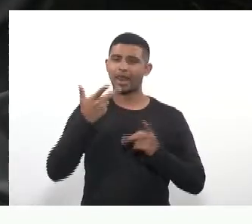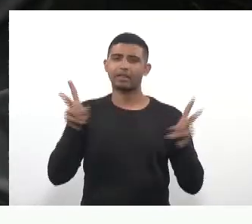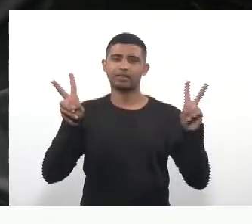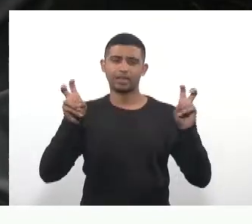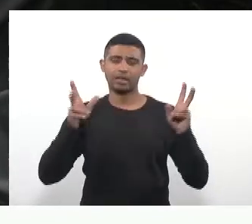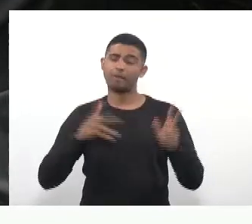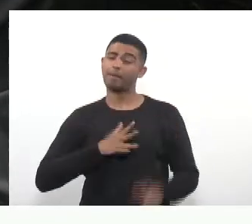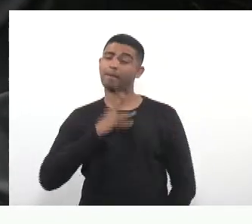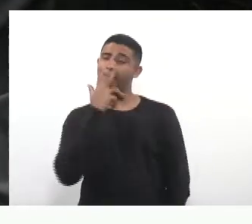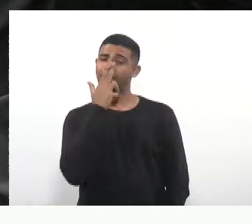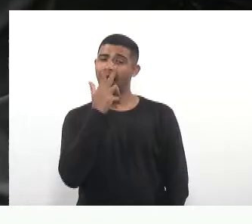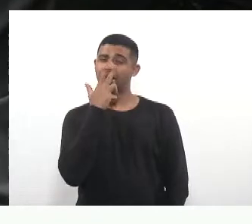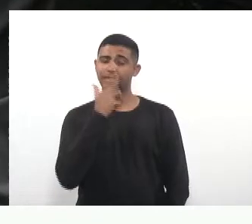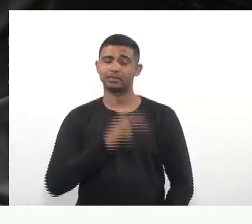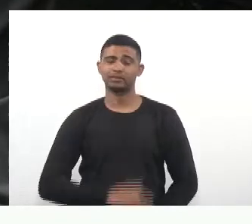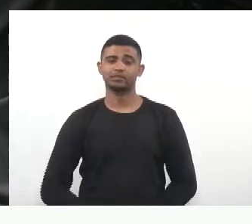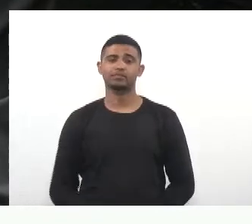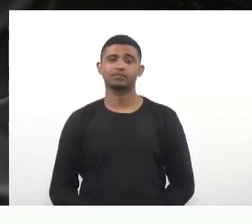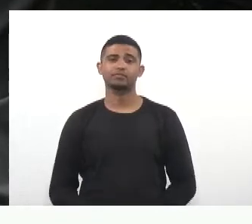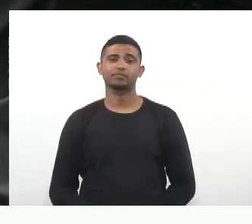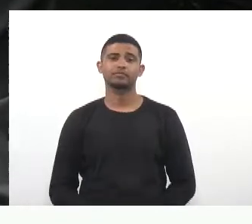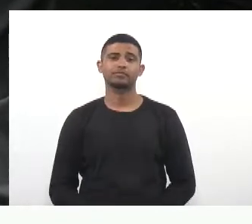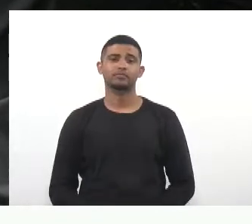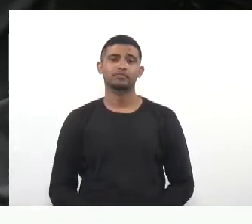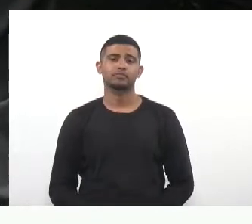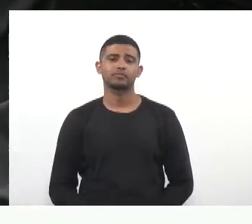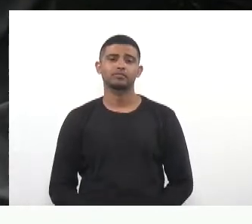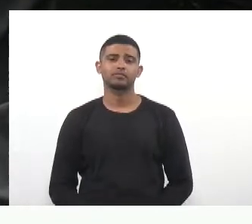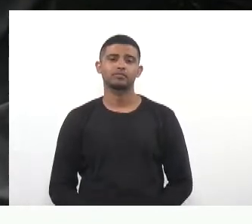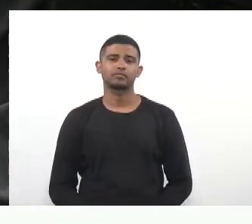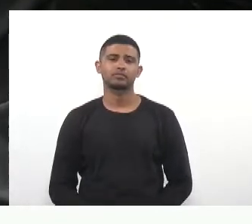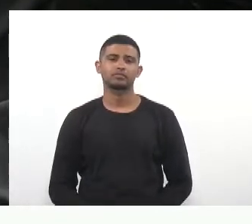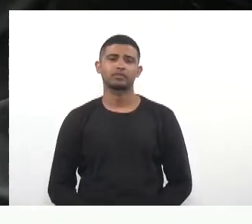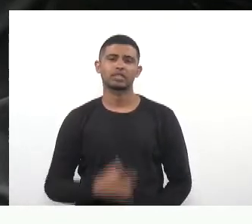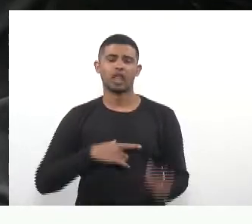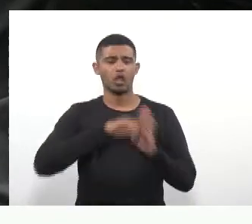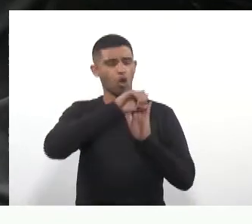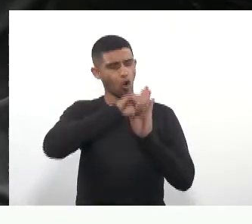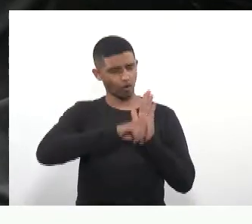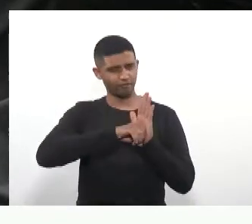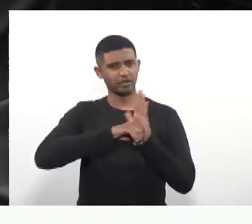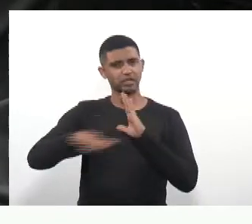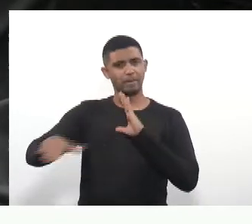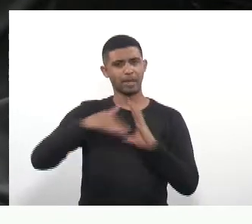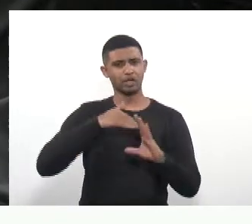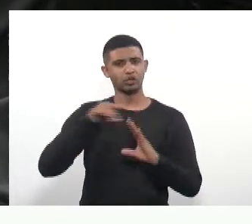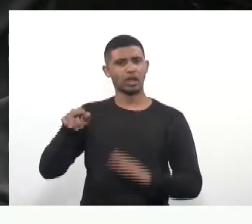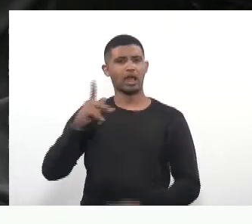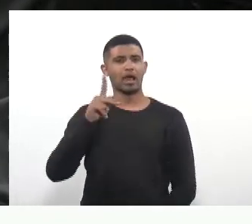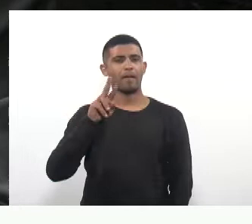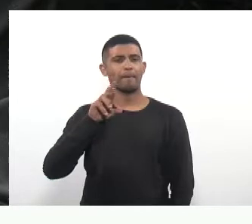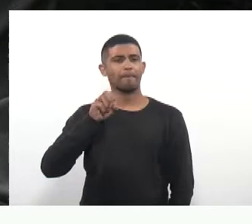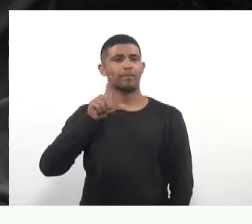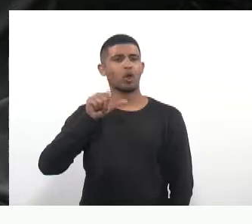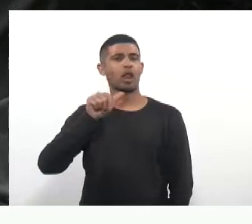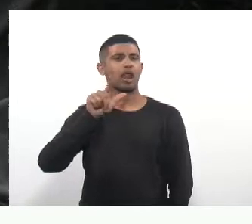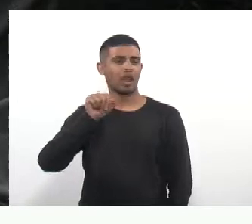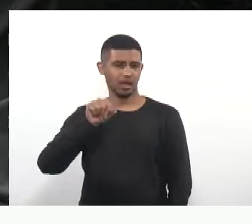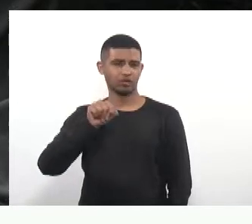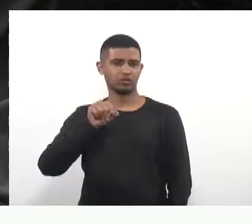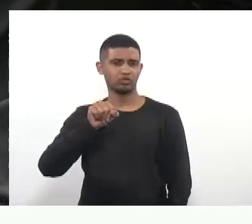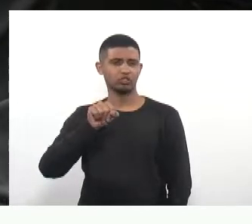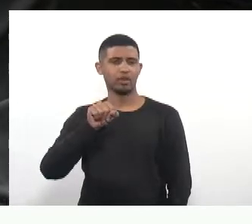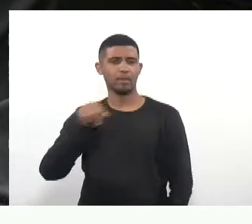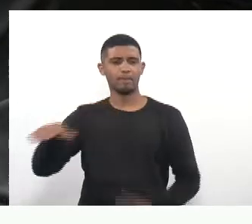Me parece que, em ofício encaminhado pela Prolagos aqui à